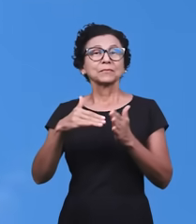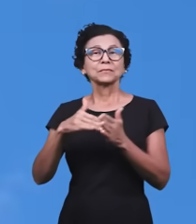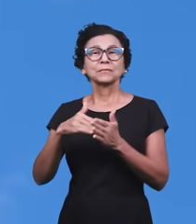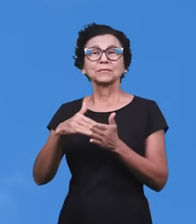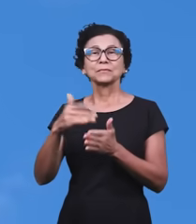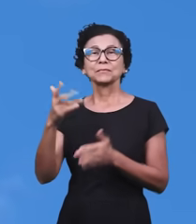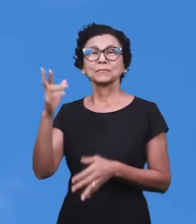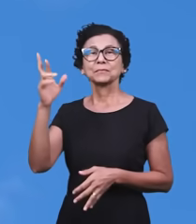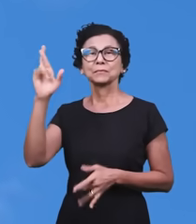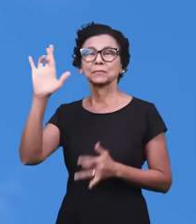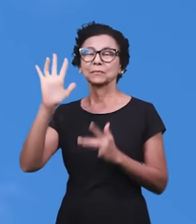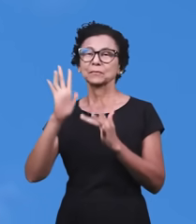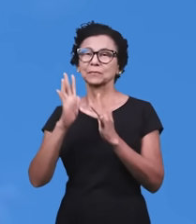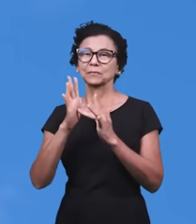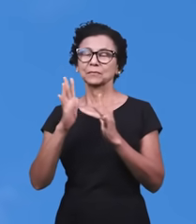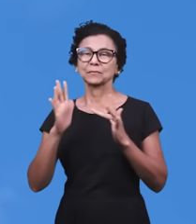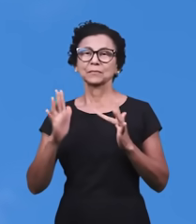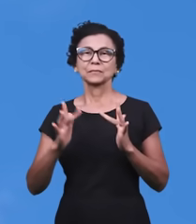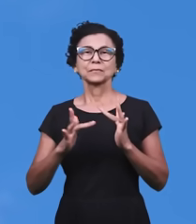Jesus.